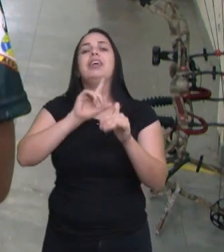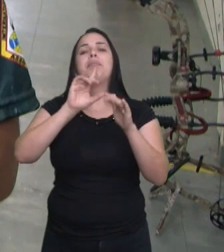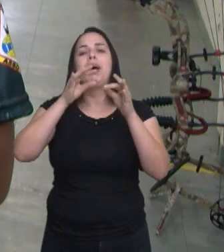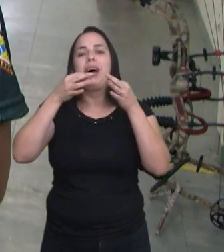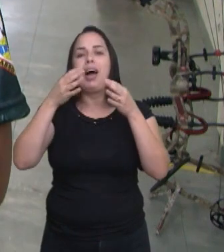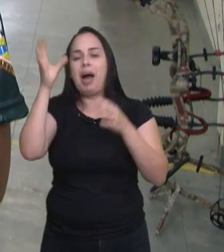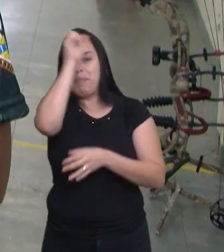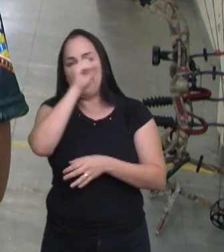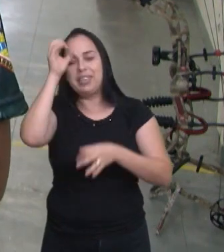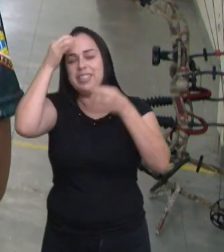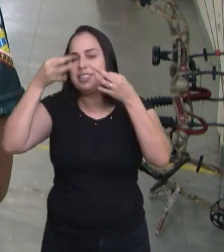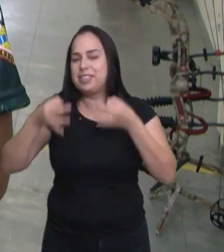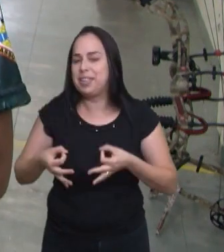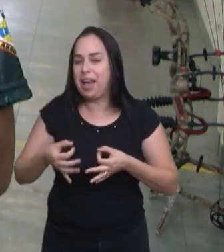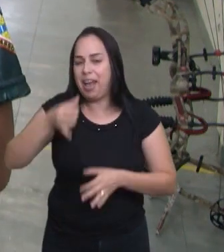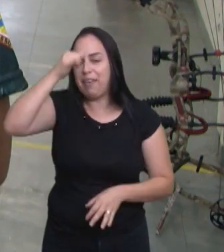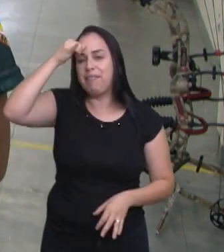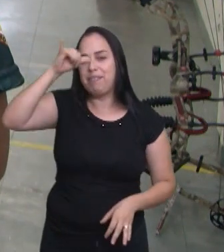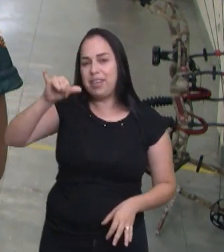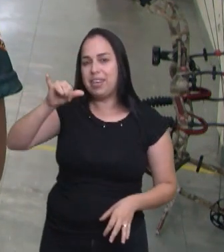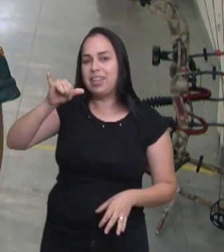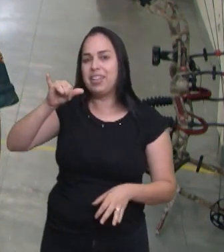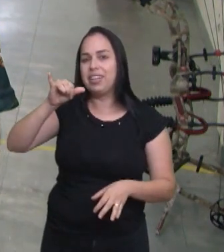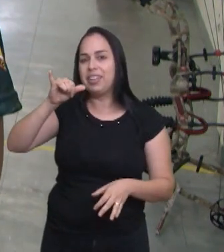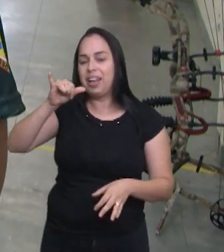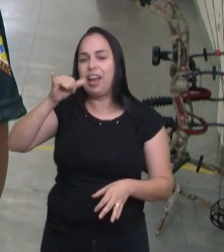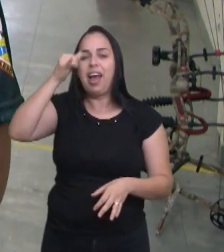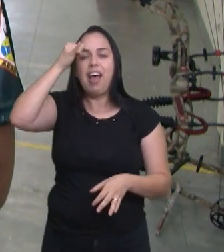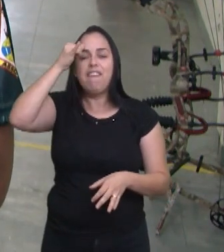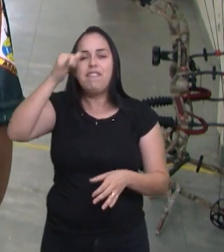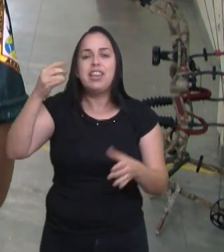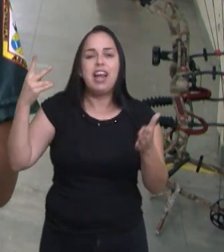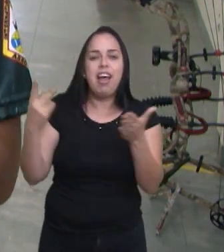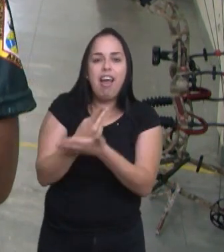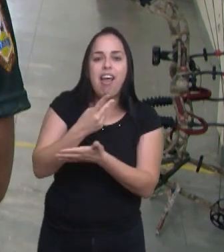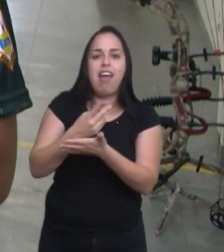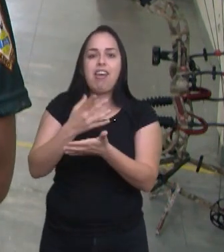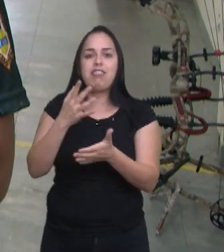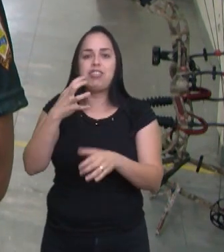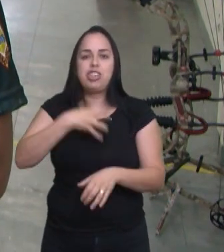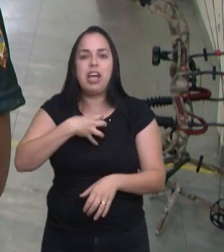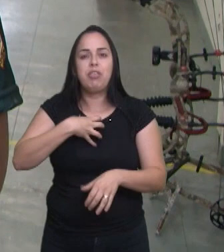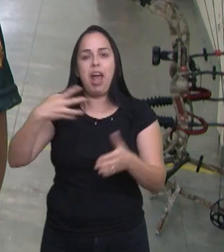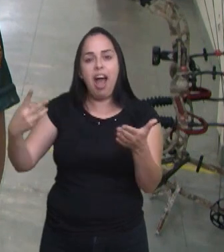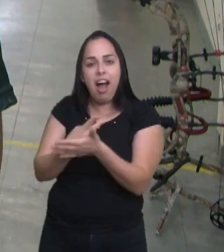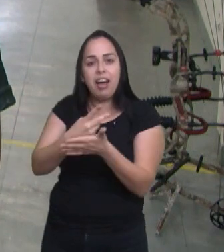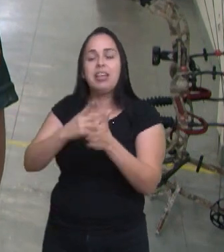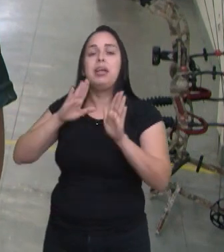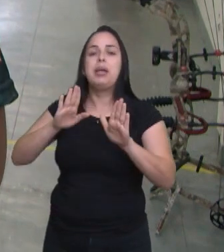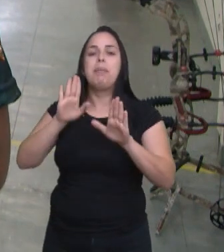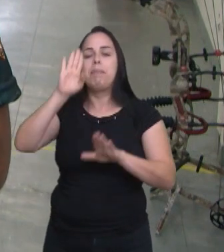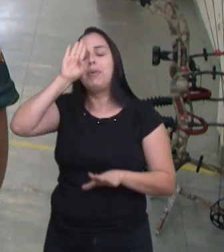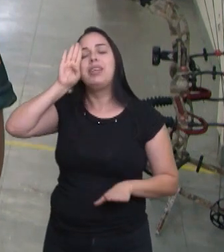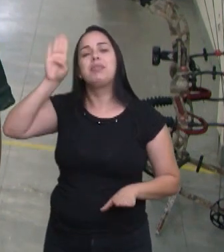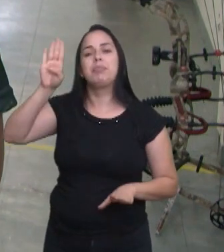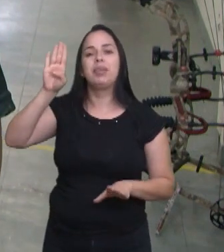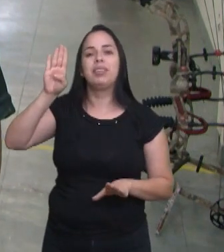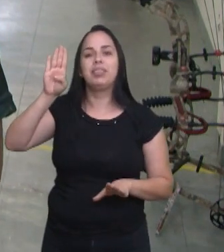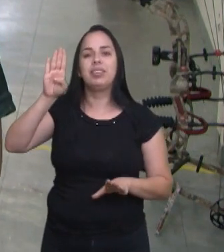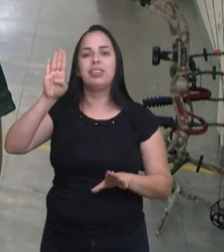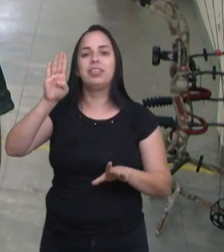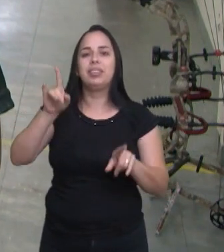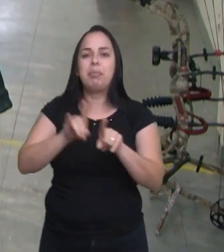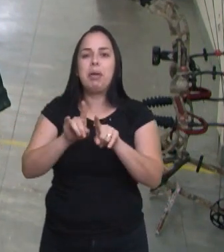você aprender da forma correta, evita o vício da prática, né? E